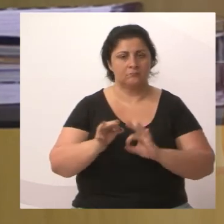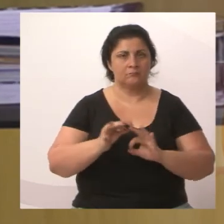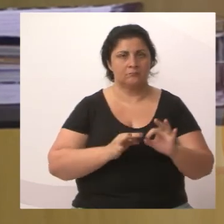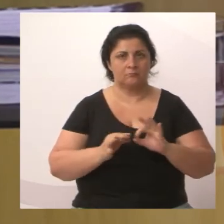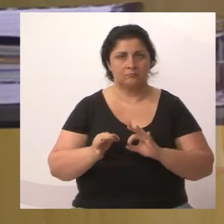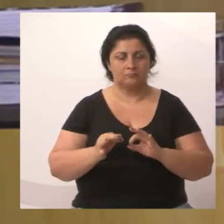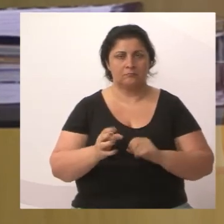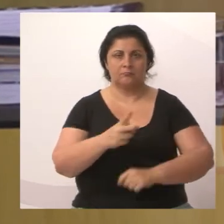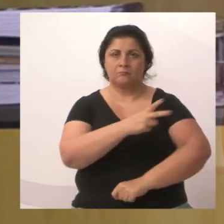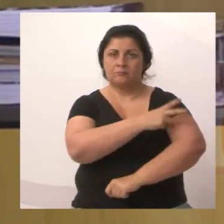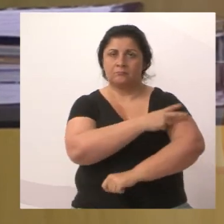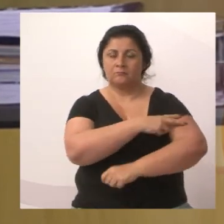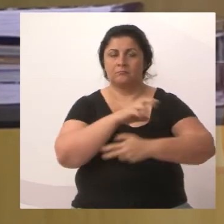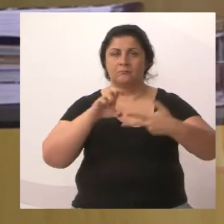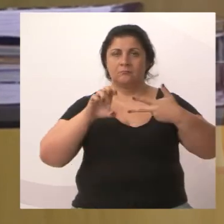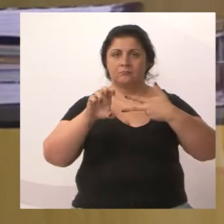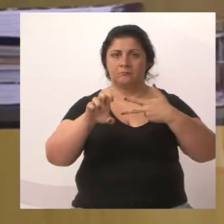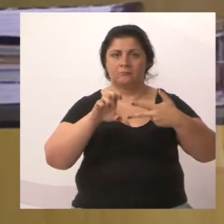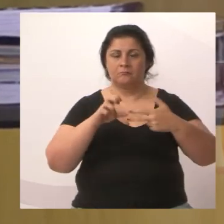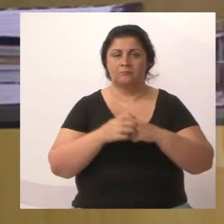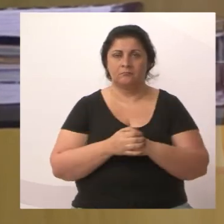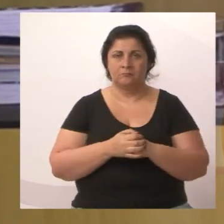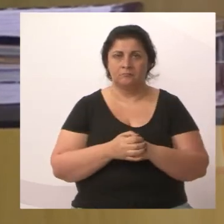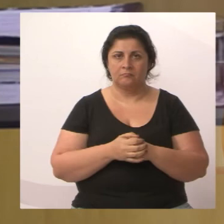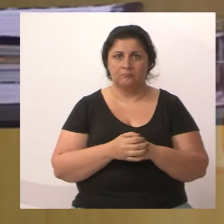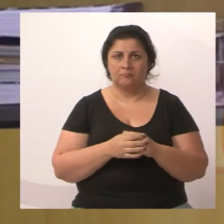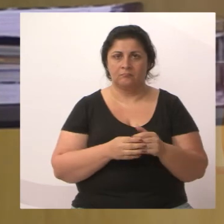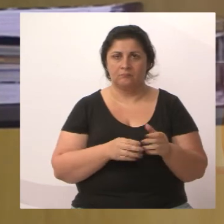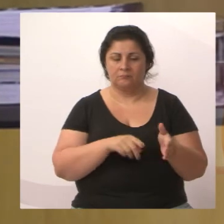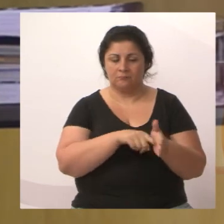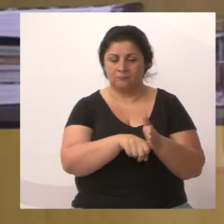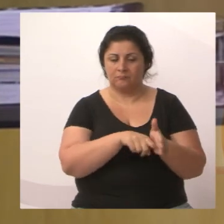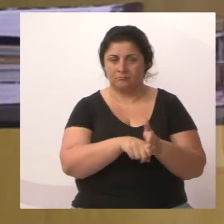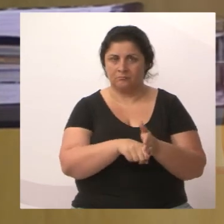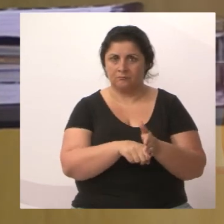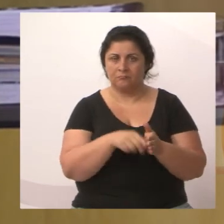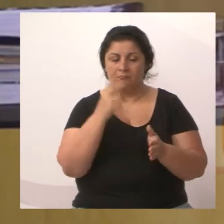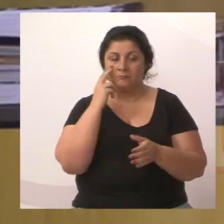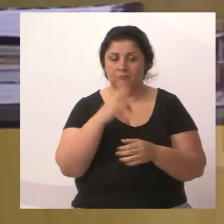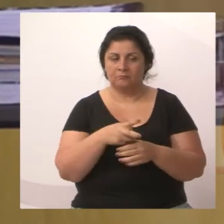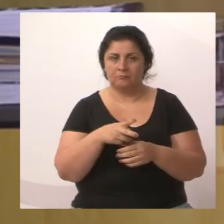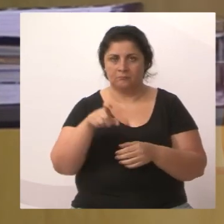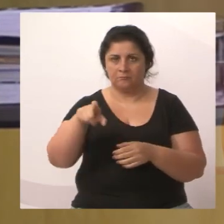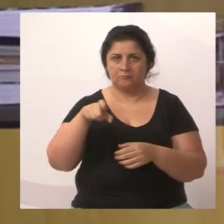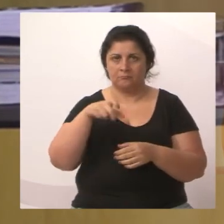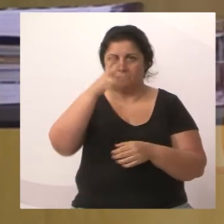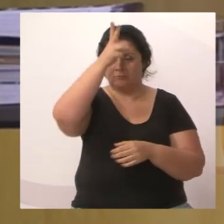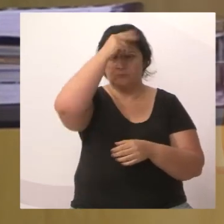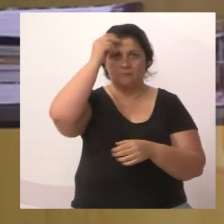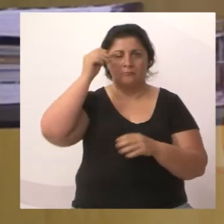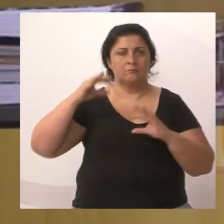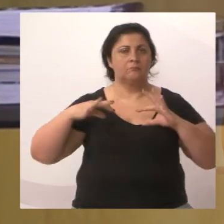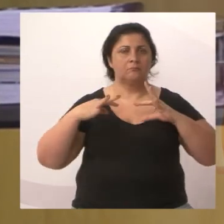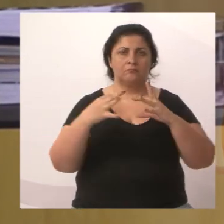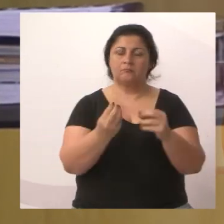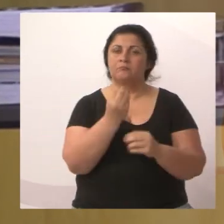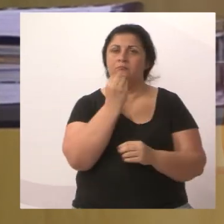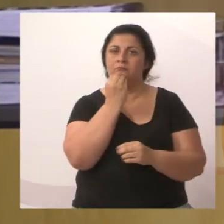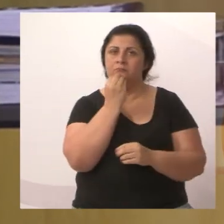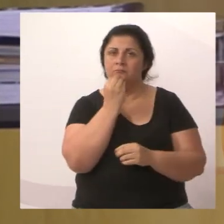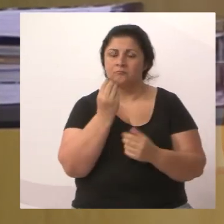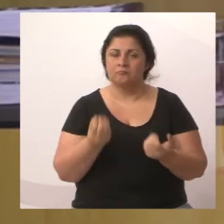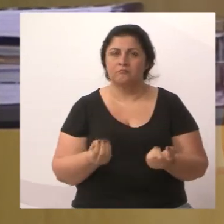ao chefe do Executivo, cujas contas estão sendo apreciadas, o ex-prefeito Marco Aurélio de Souza, todas as chances de exercer